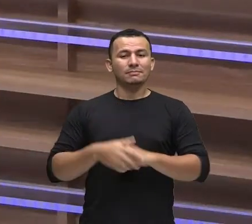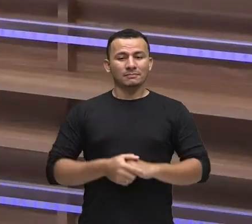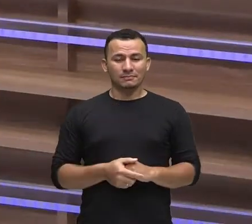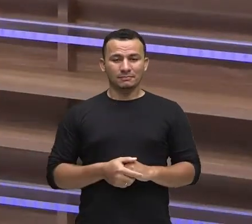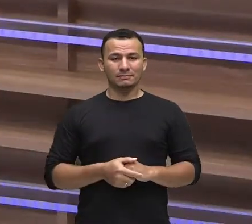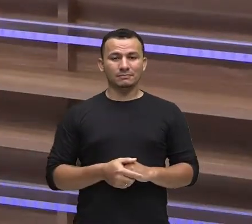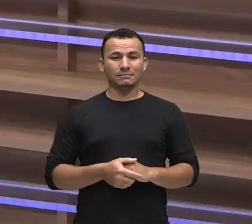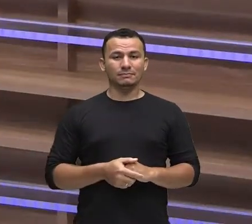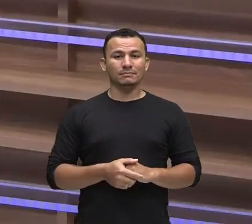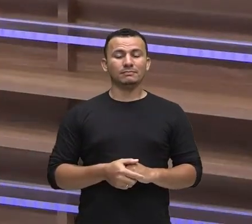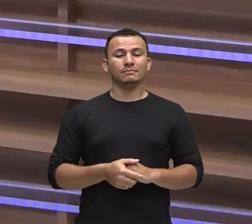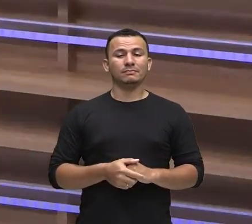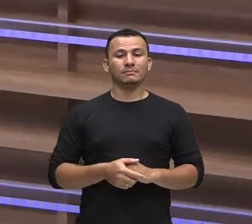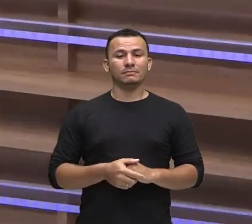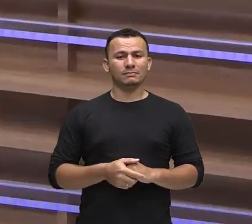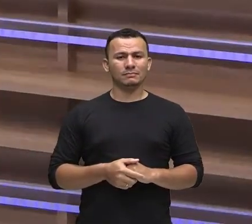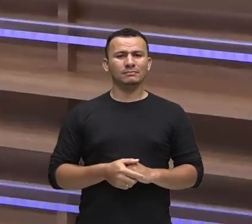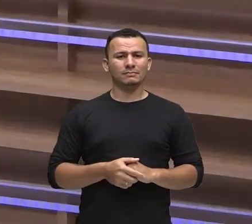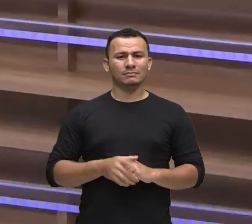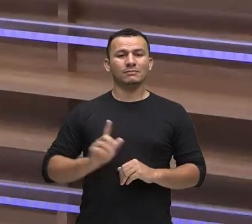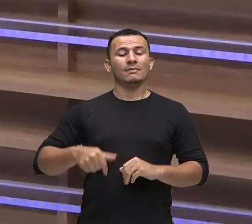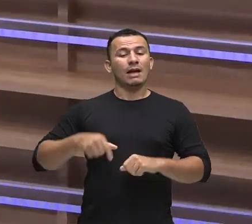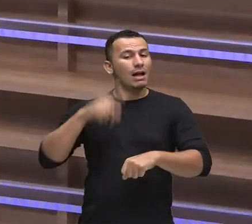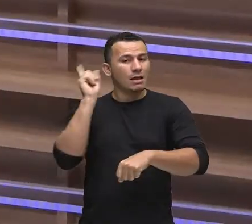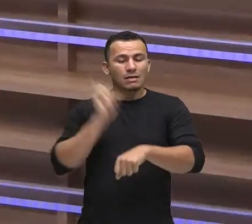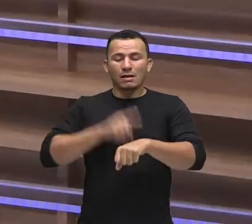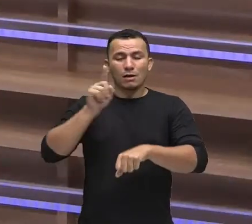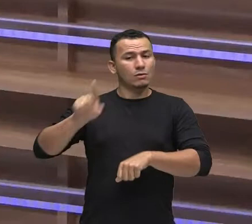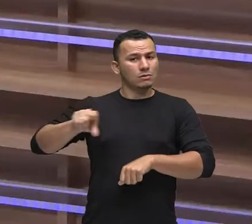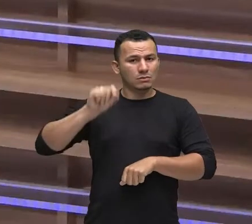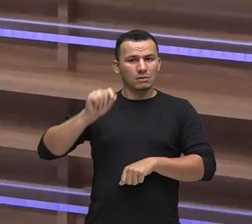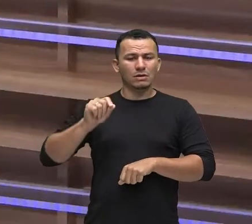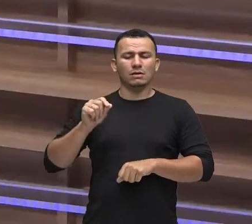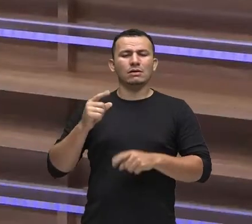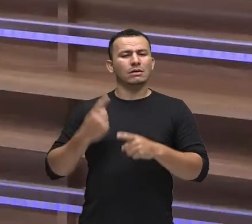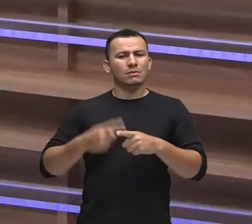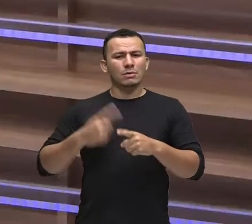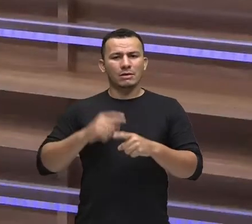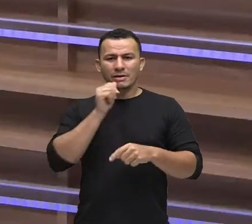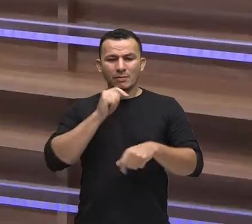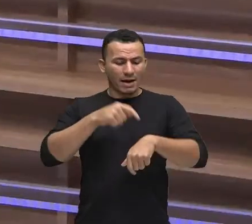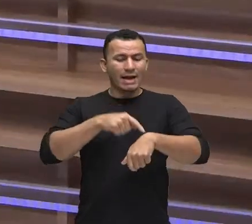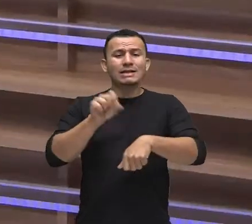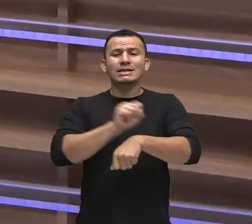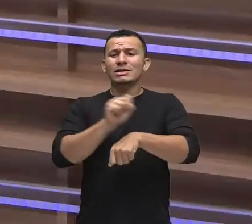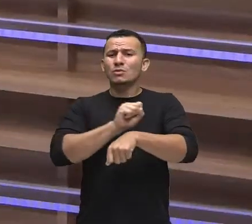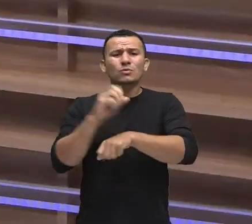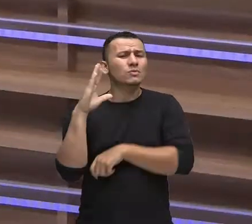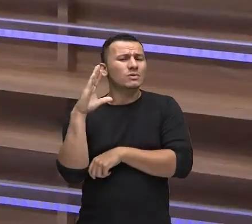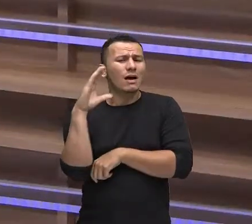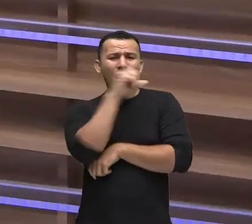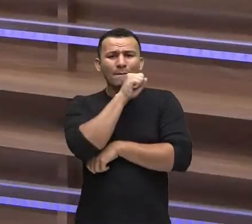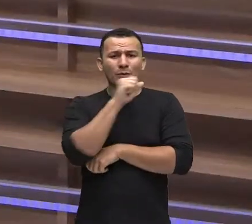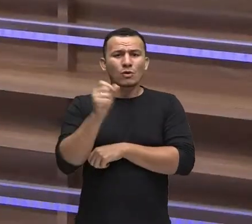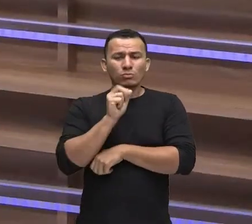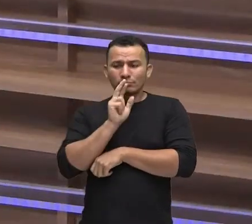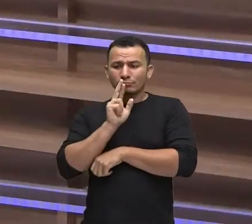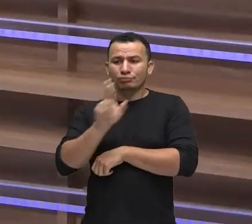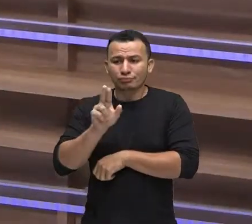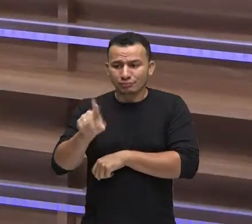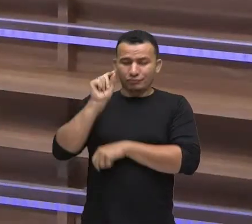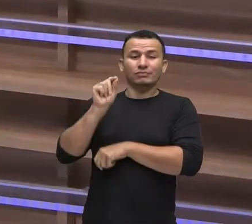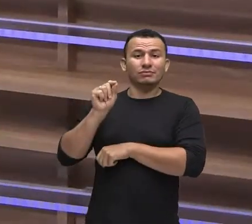essa tomada rápida. Às vezes é uma questão de milissegundos para eu tomar a decisão correta. E